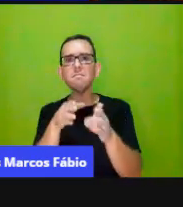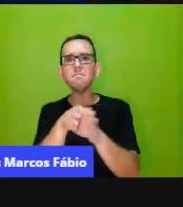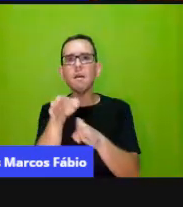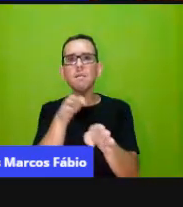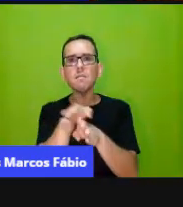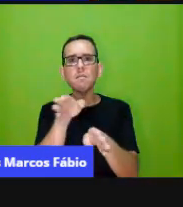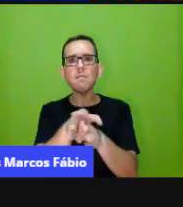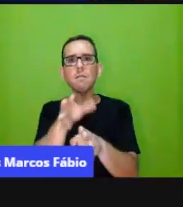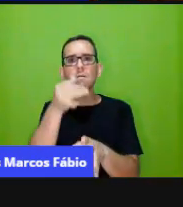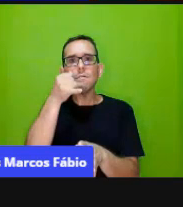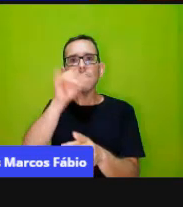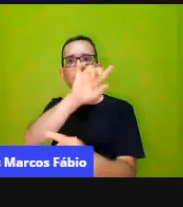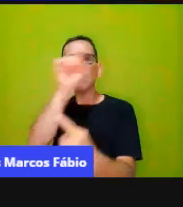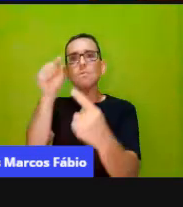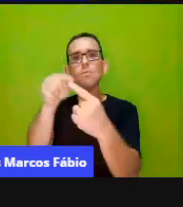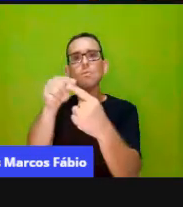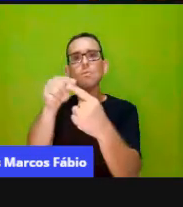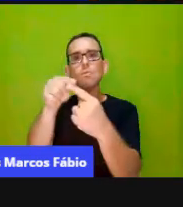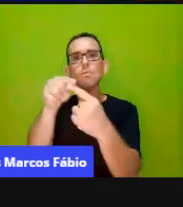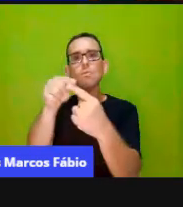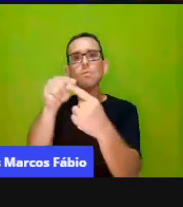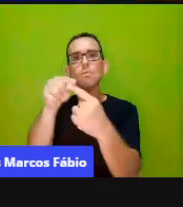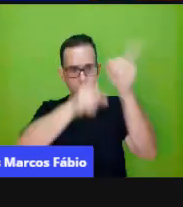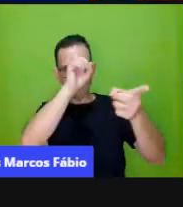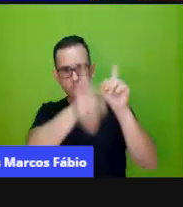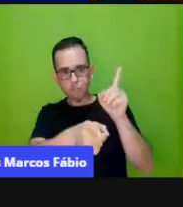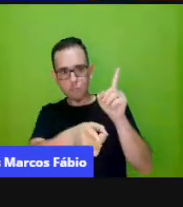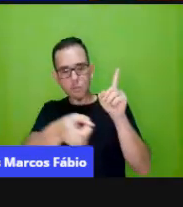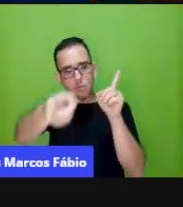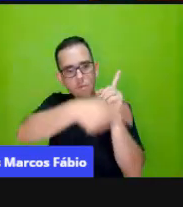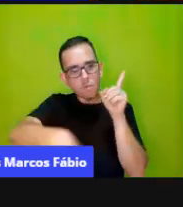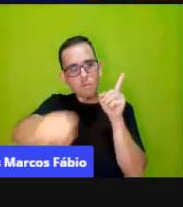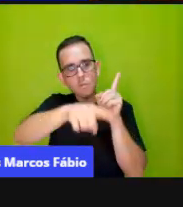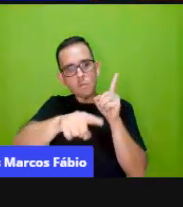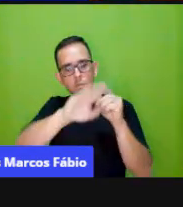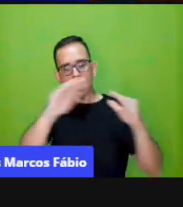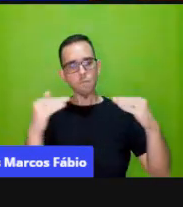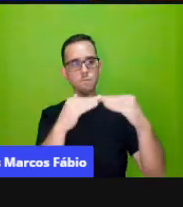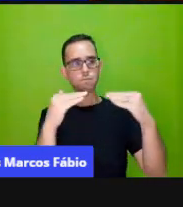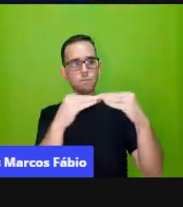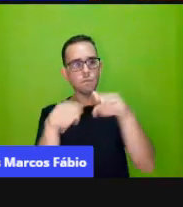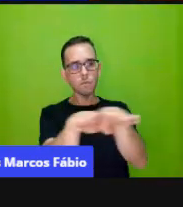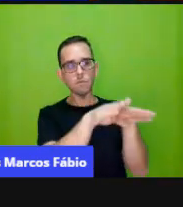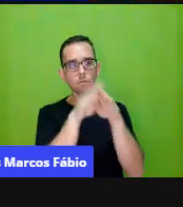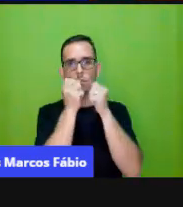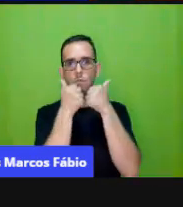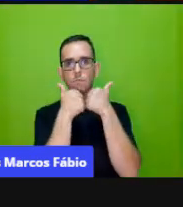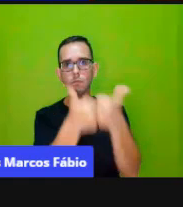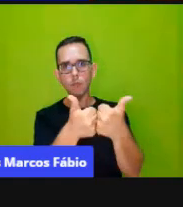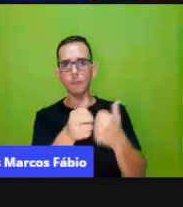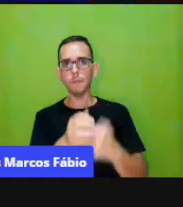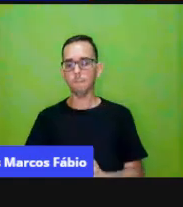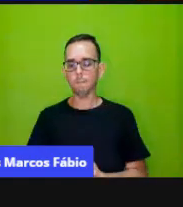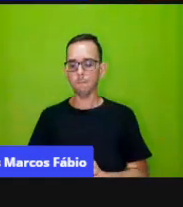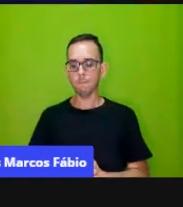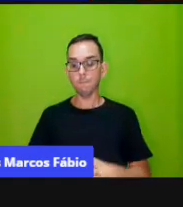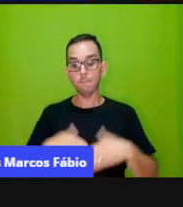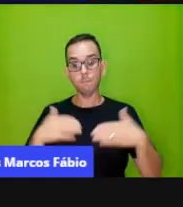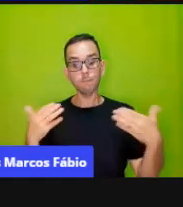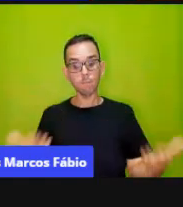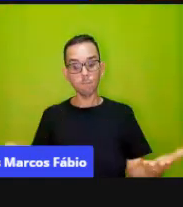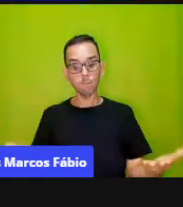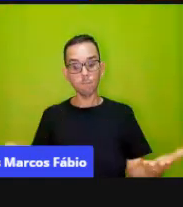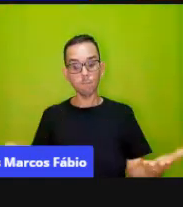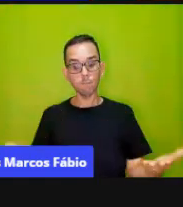receber comandos e estabelecer uma boa convivência. Próximo. Então, para isso, a